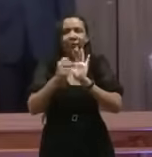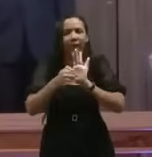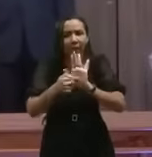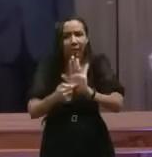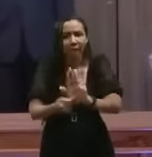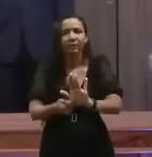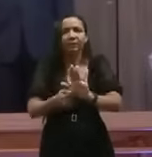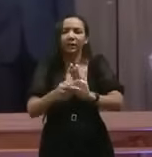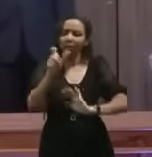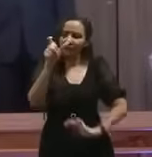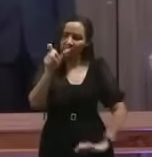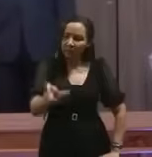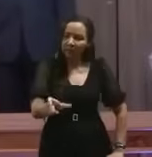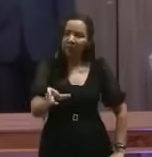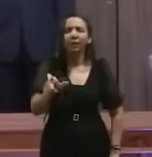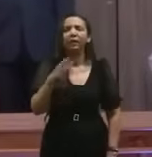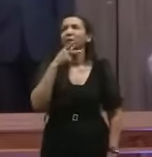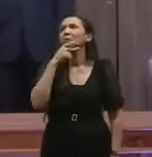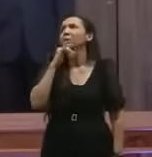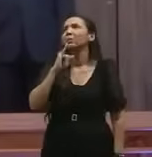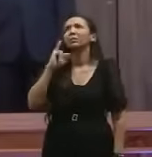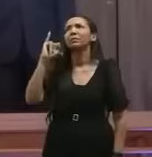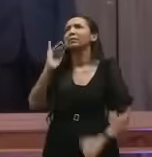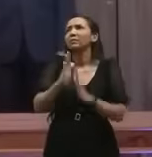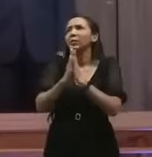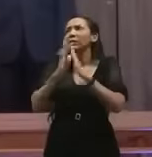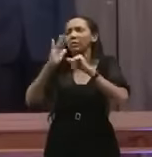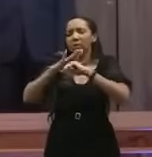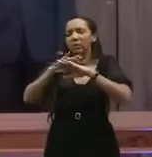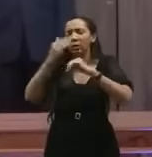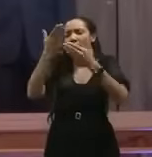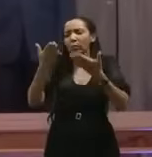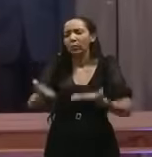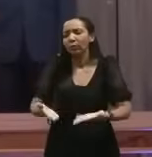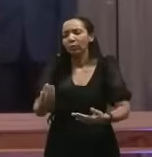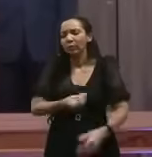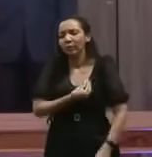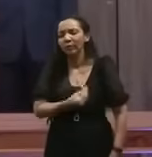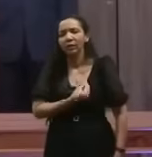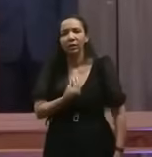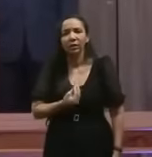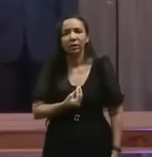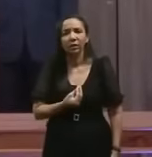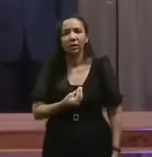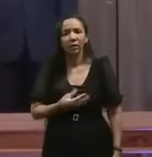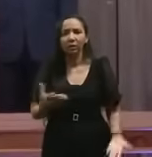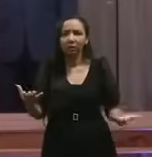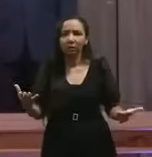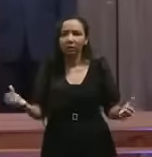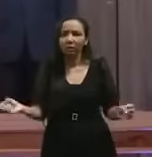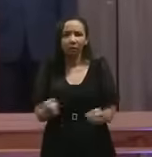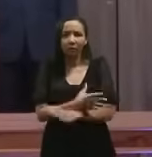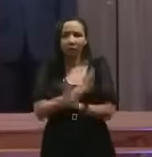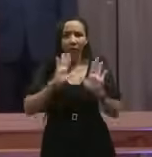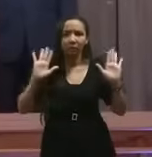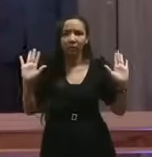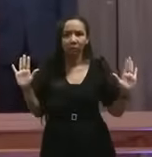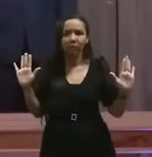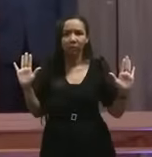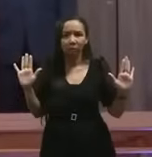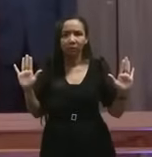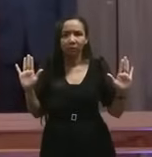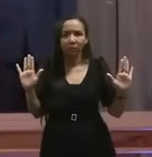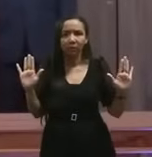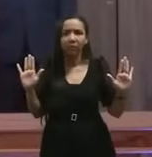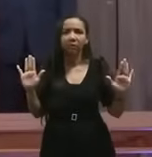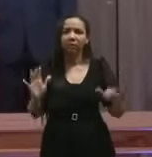essa eu tô também falando para as irmãs que estão aqui é irmã do ciclo de oração vai orar vem aqui minha irmã pronto a irmã se quiser a irmã